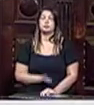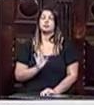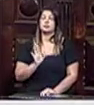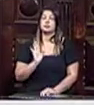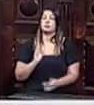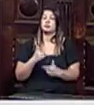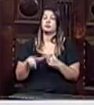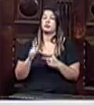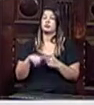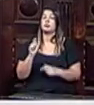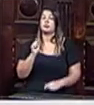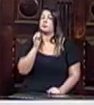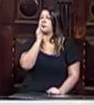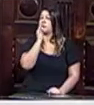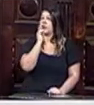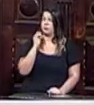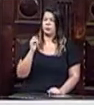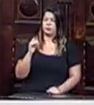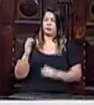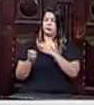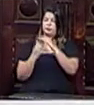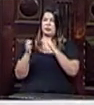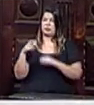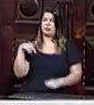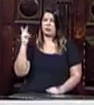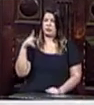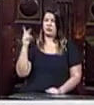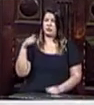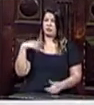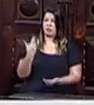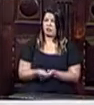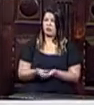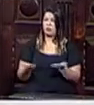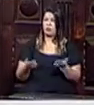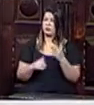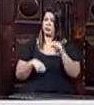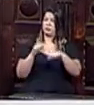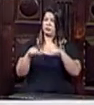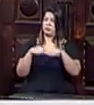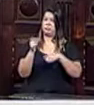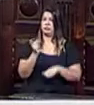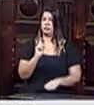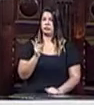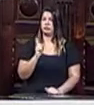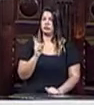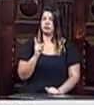da Petrobras, por exemplo, que até hoje não reajustou